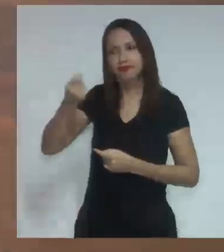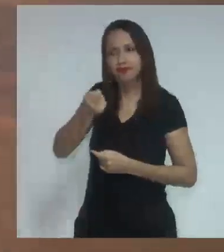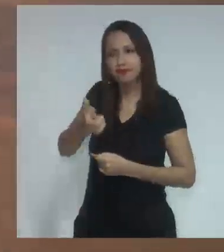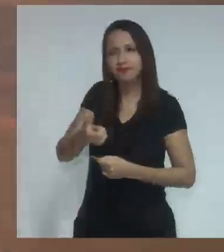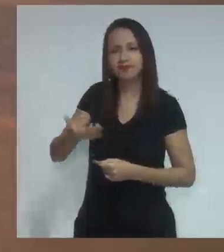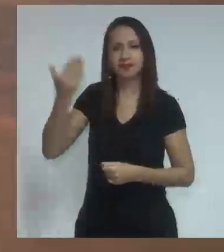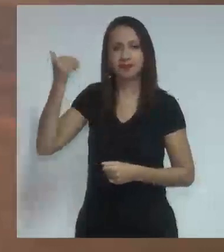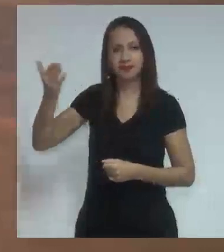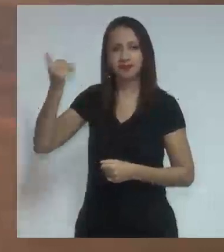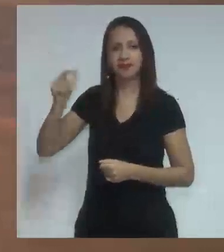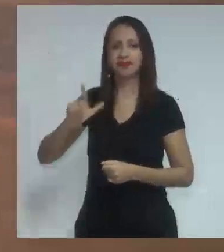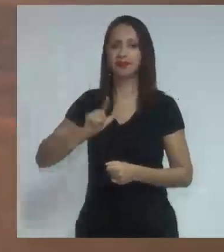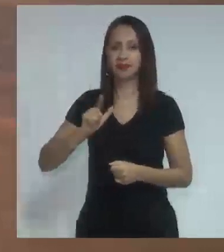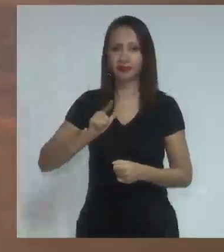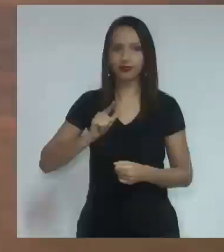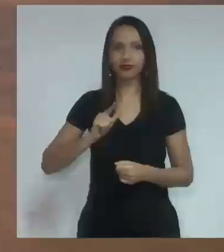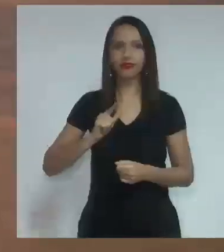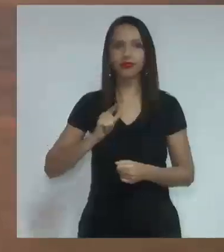tive